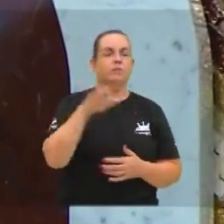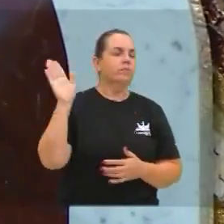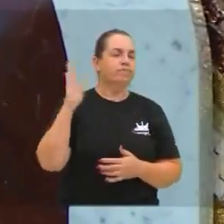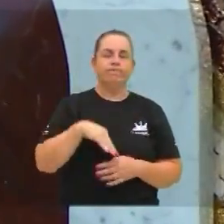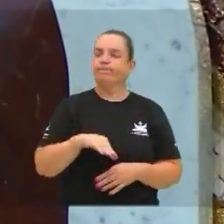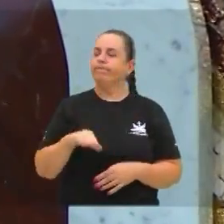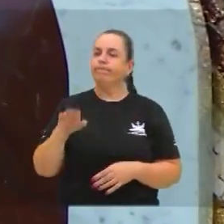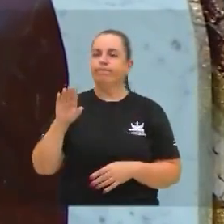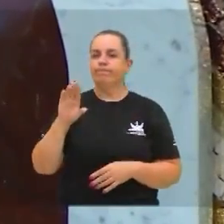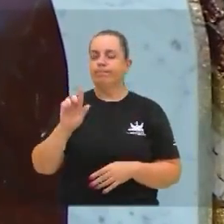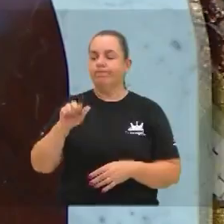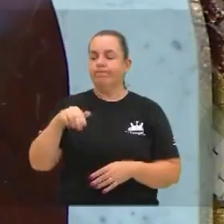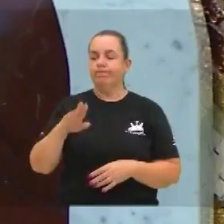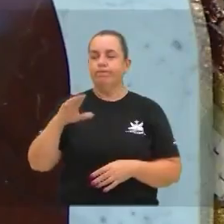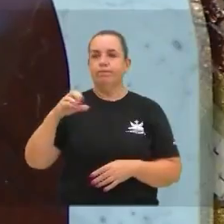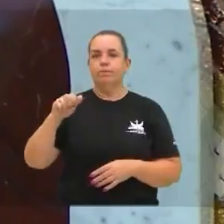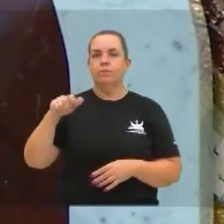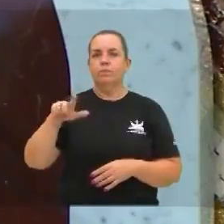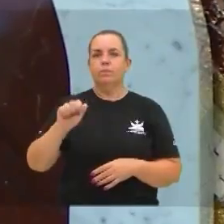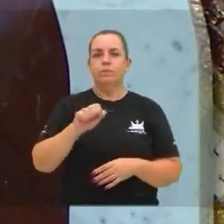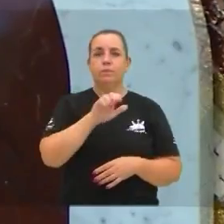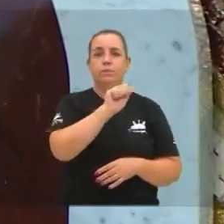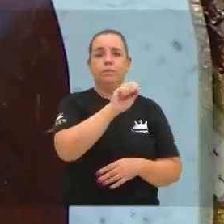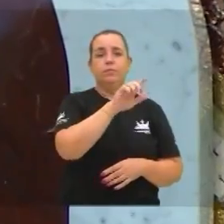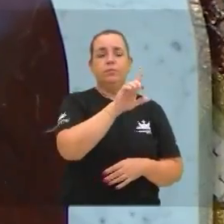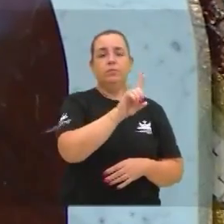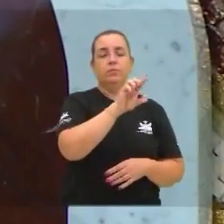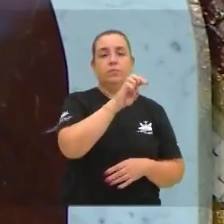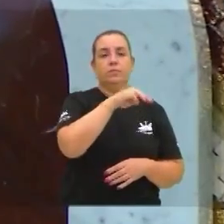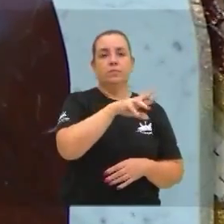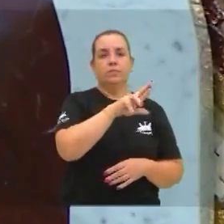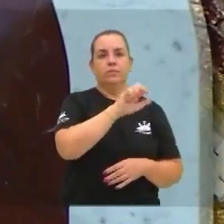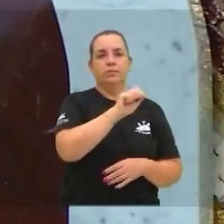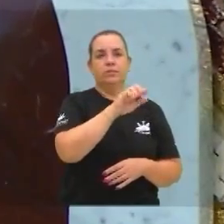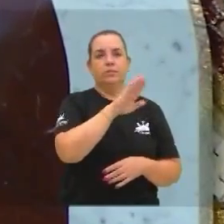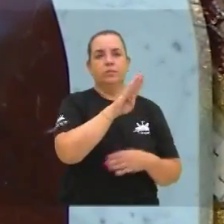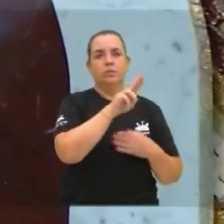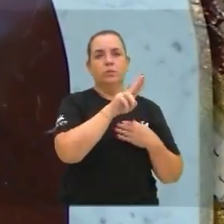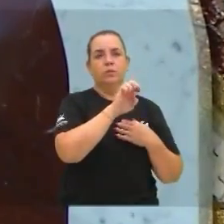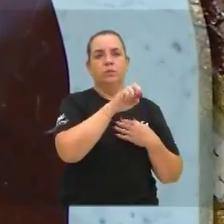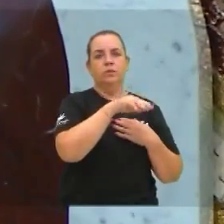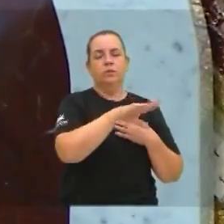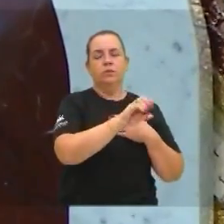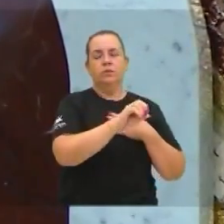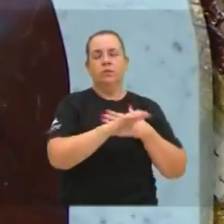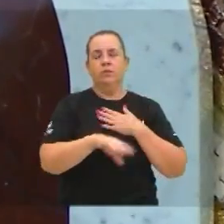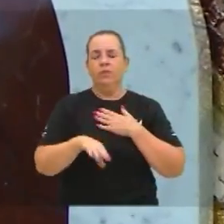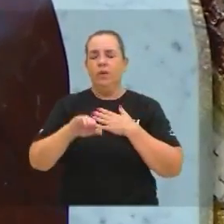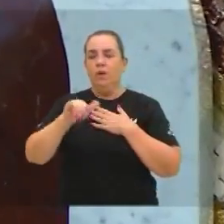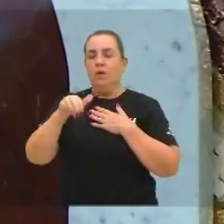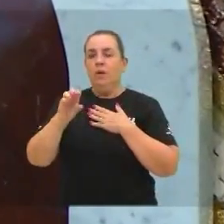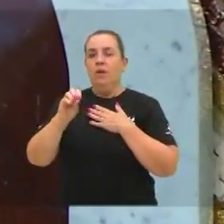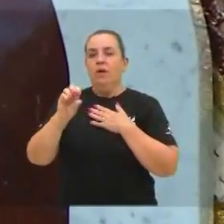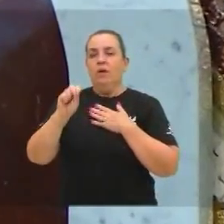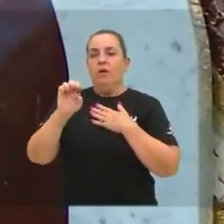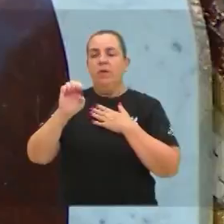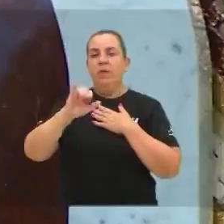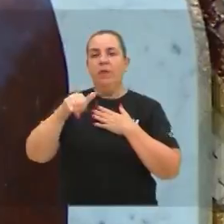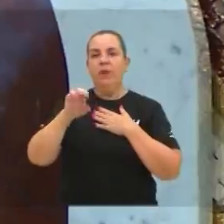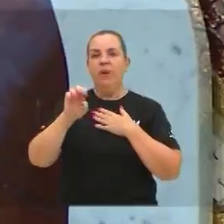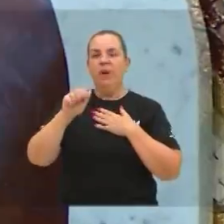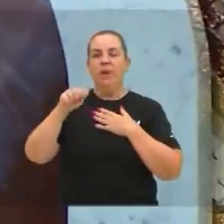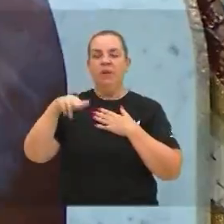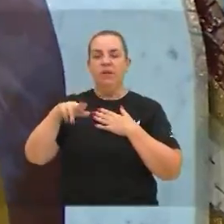Bahia, Ademir Rodrigues Bueno, Goiânia, Goiás, e José Jean